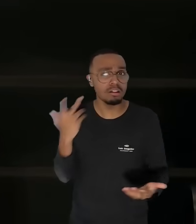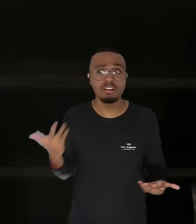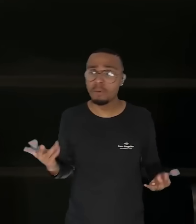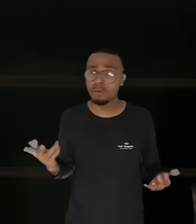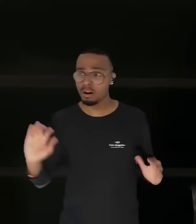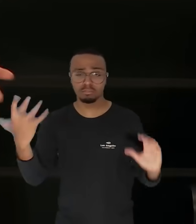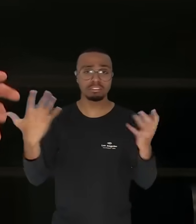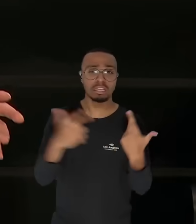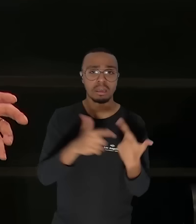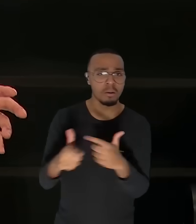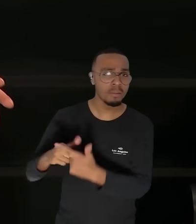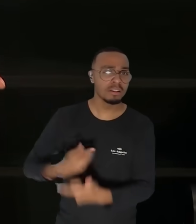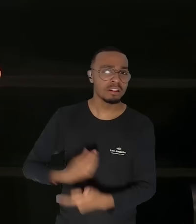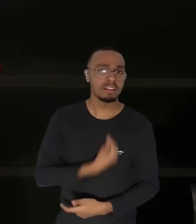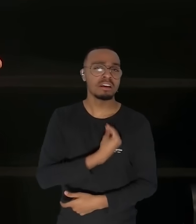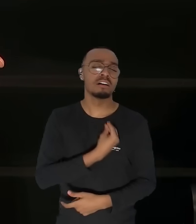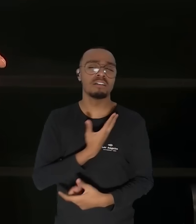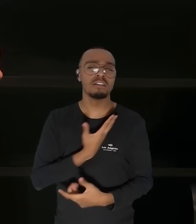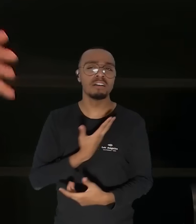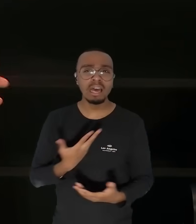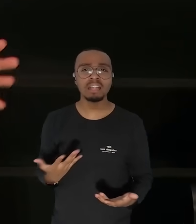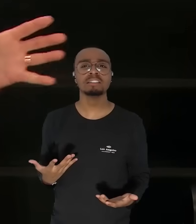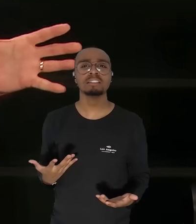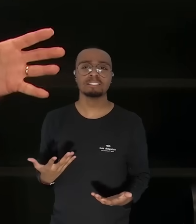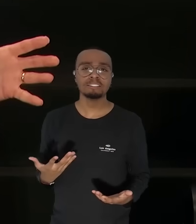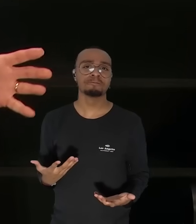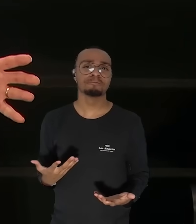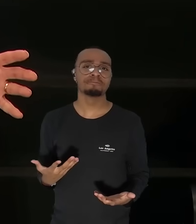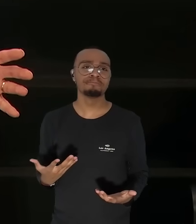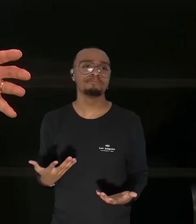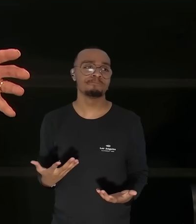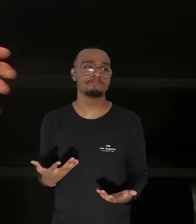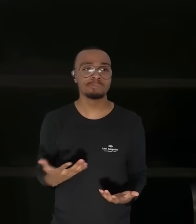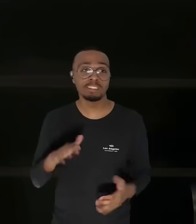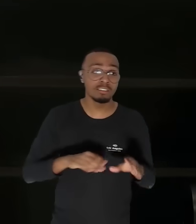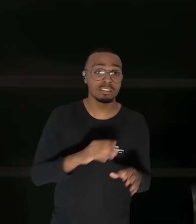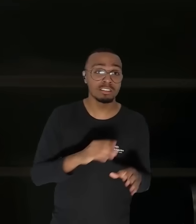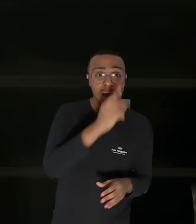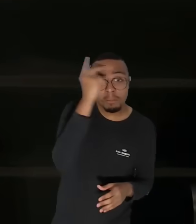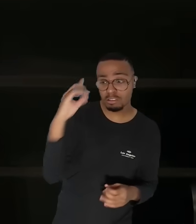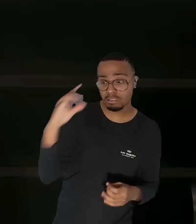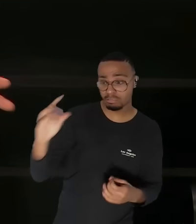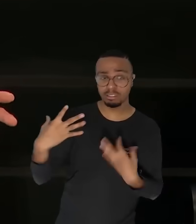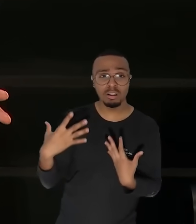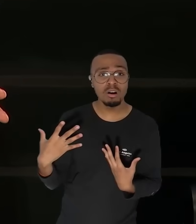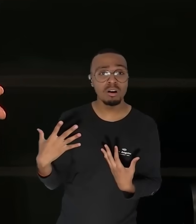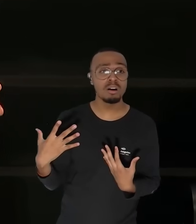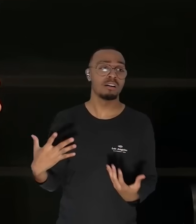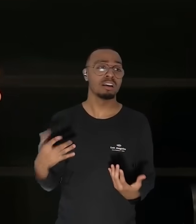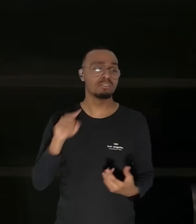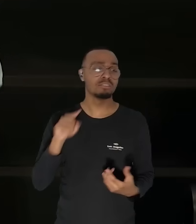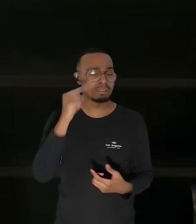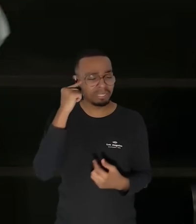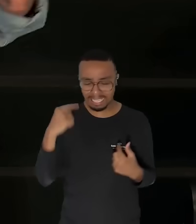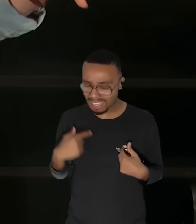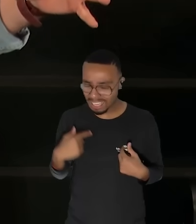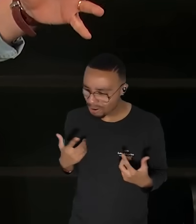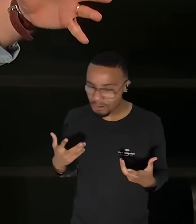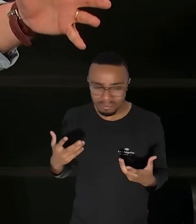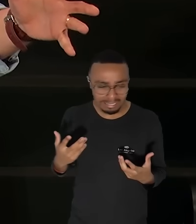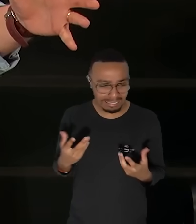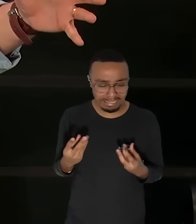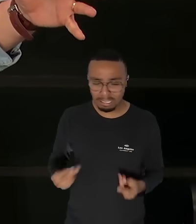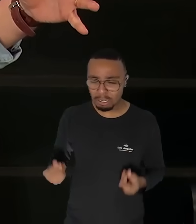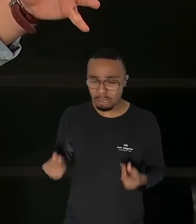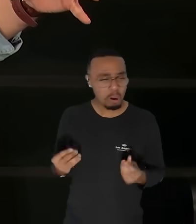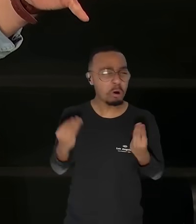bem-vindo e de repente nos tornamos inimigos, é alguém que nos deixou, coisas que você falava não estava no meu radar, eu não percebi que isso